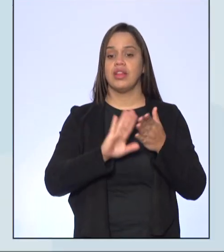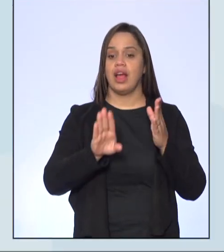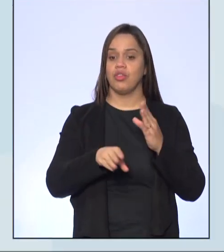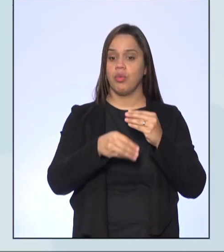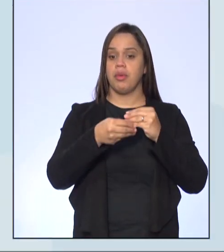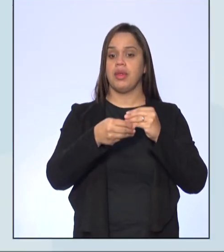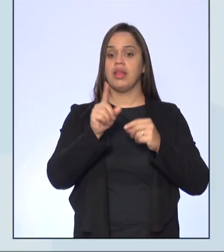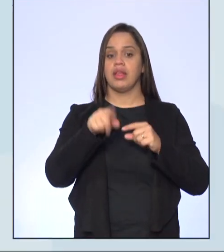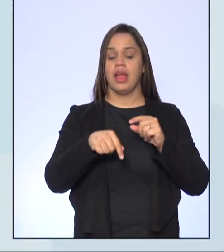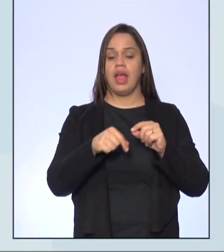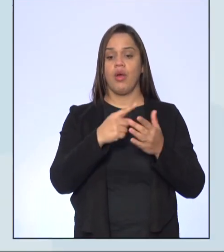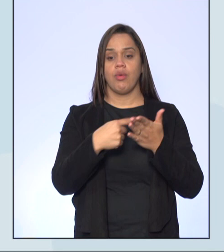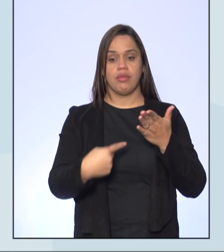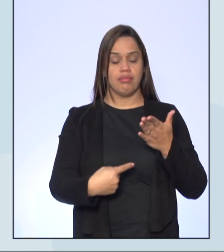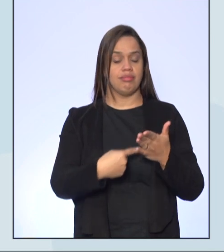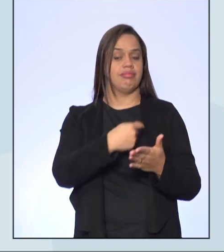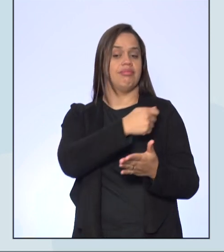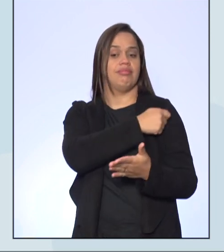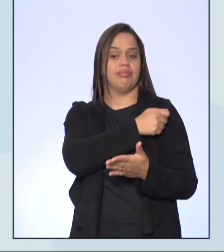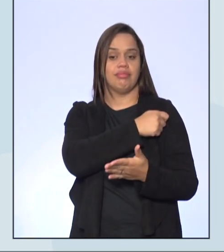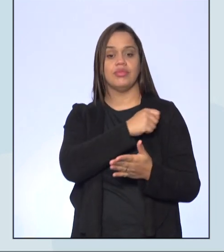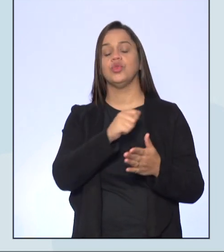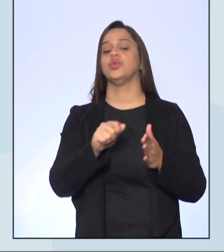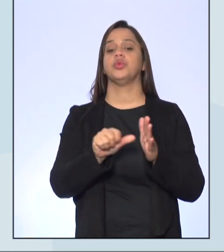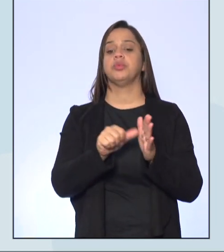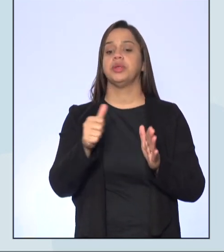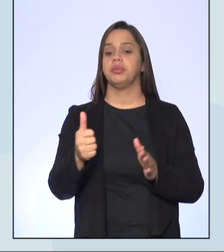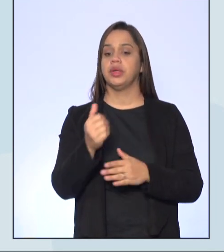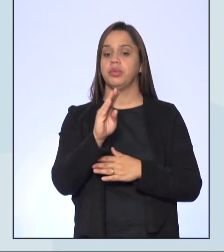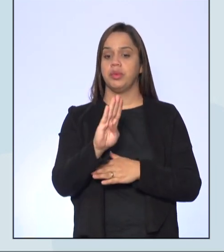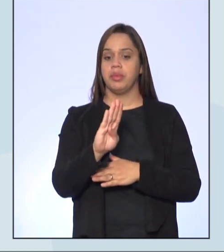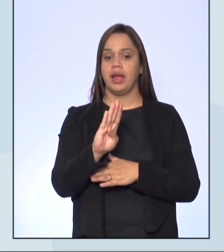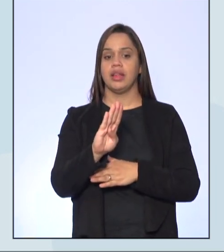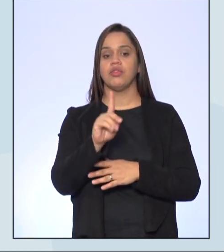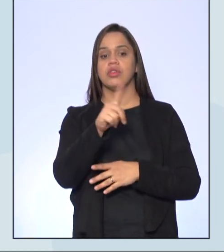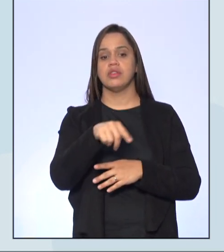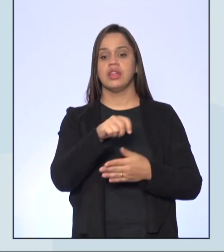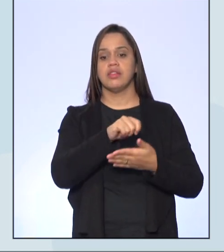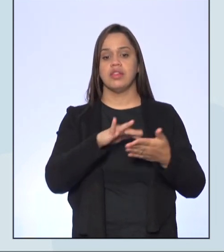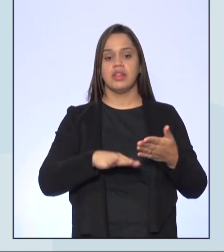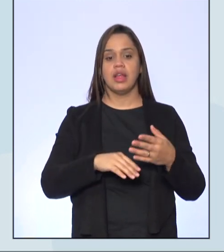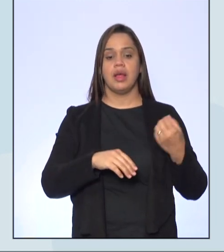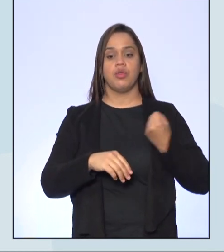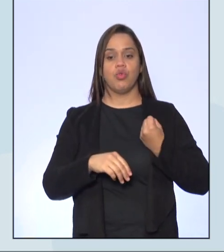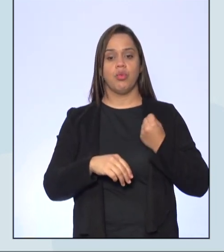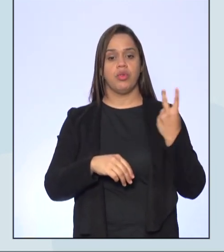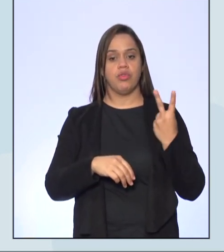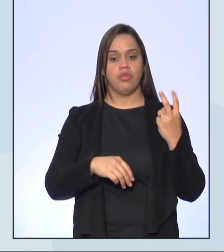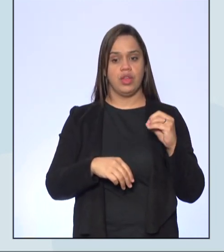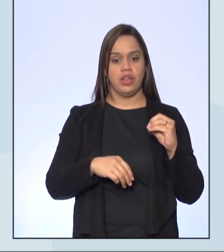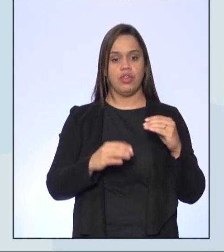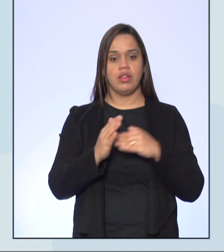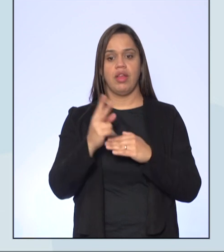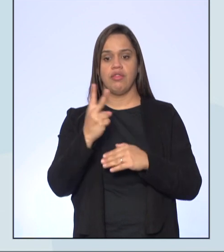do primeiro bimestre, onde vocês devem fazer as páginas 20 a 22.